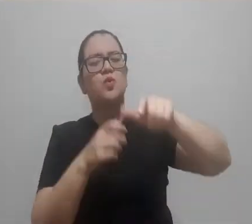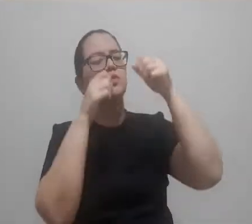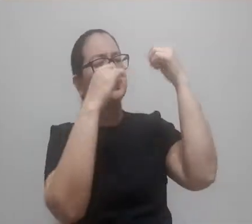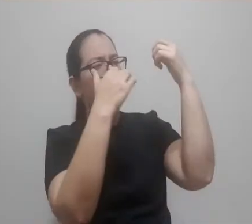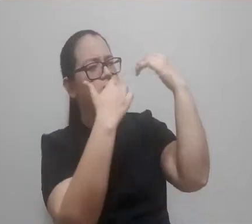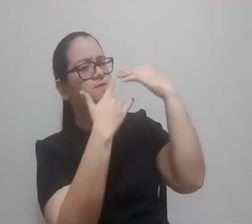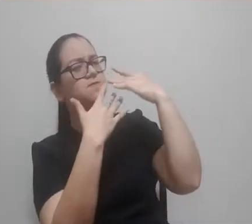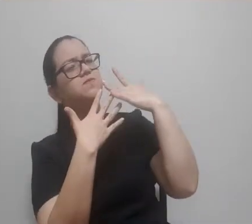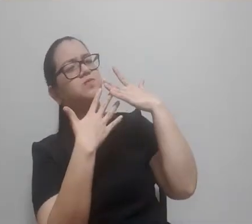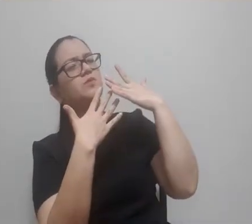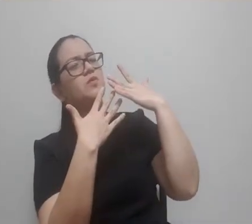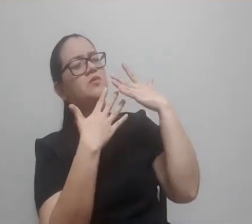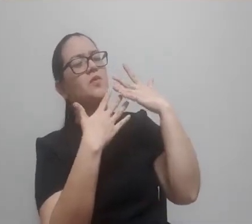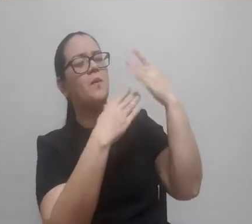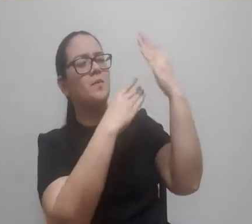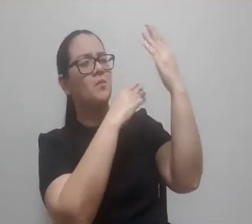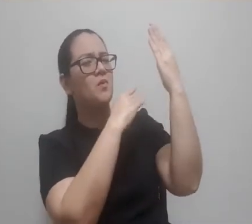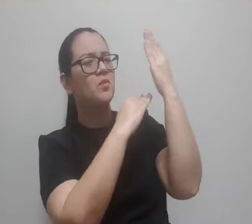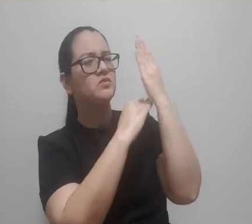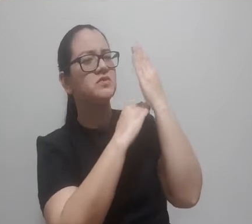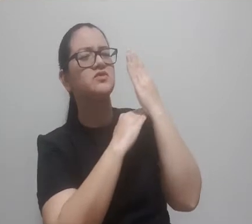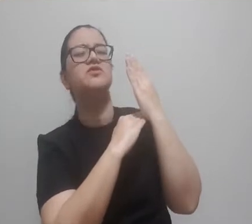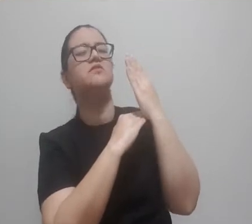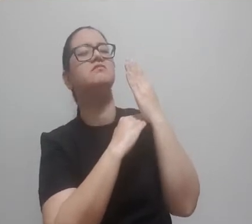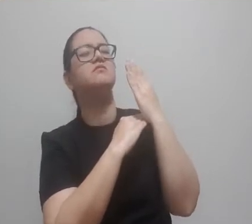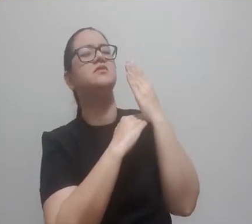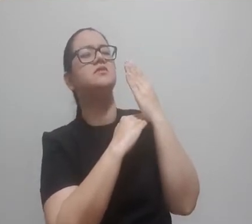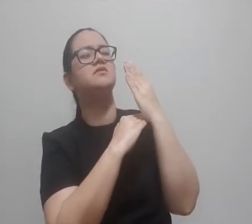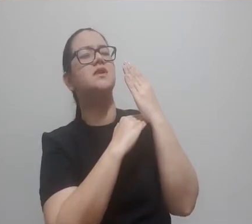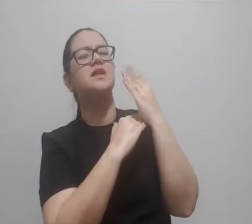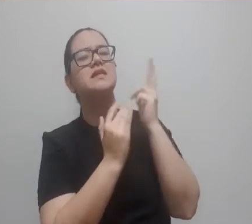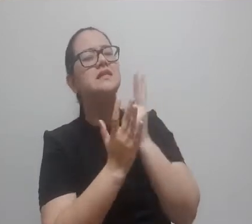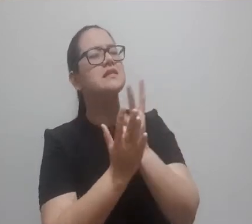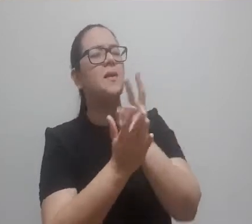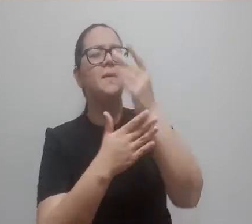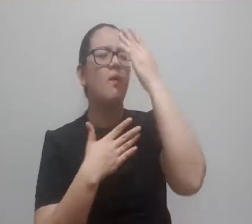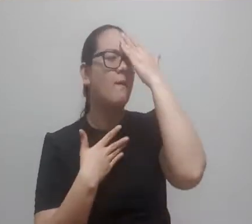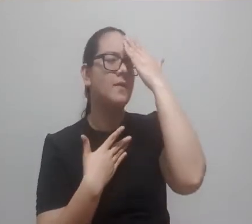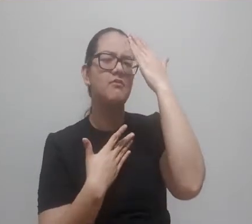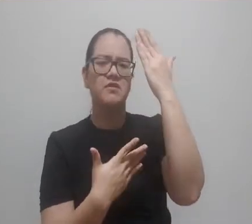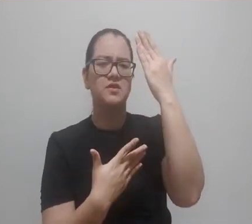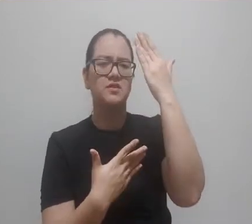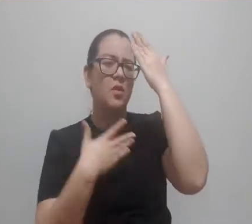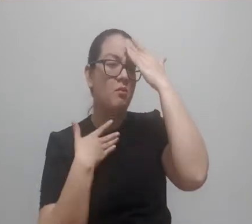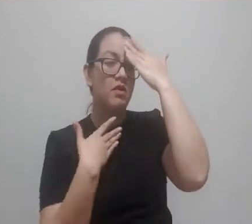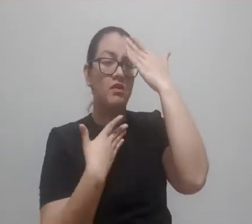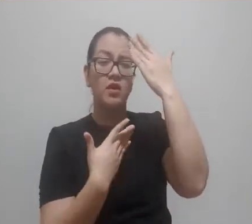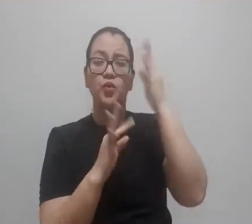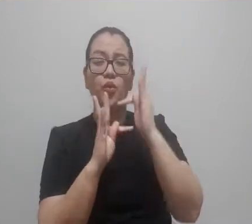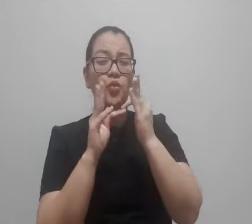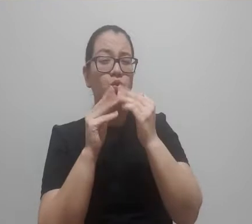nos guardado. A Tua mão é sobre nós. Muito obrigado. Muito obrigado pelos Teus feitos, muito obrigado por